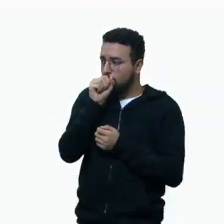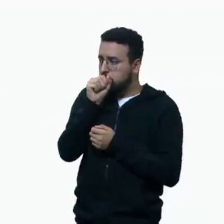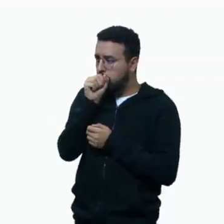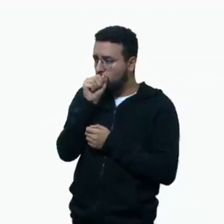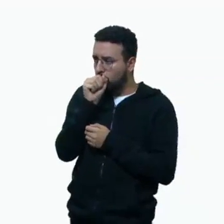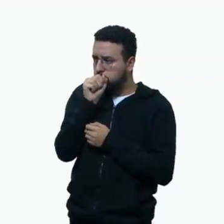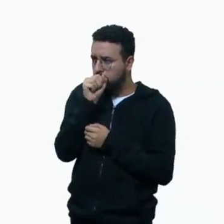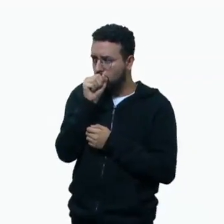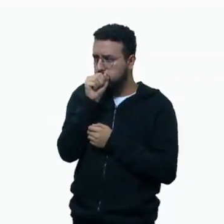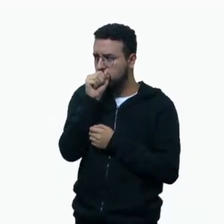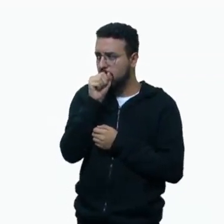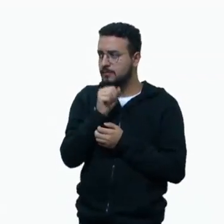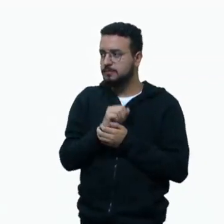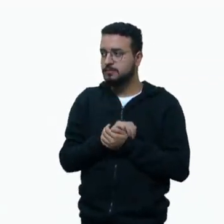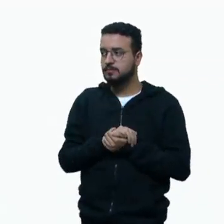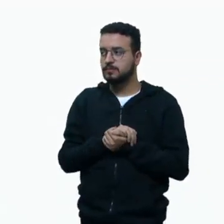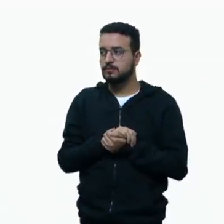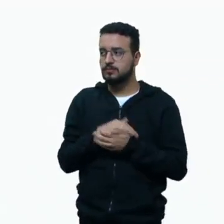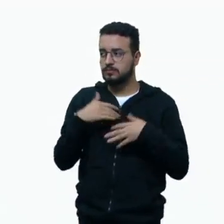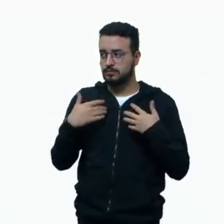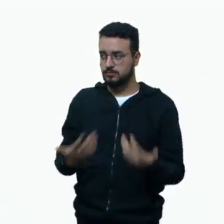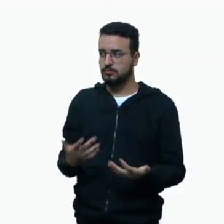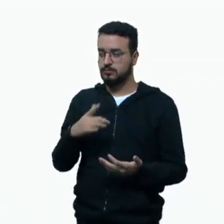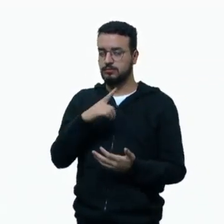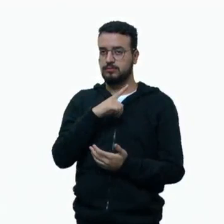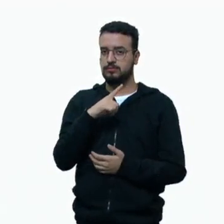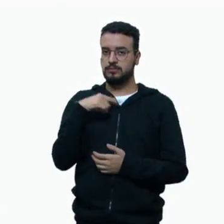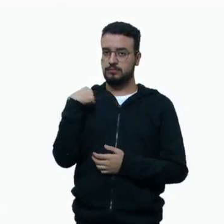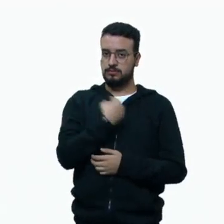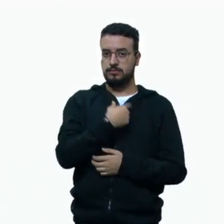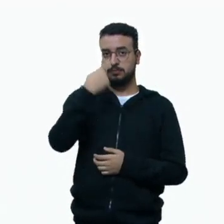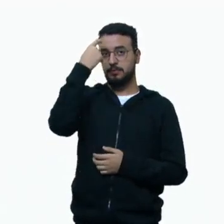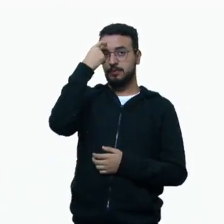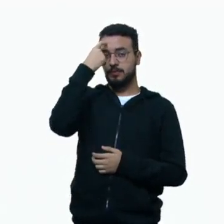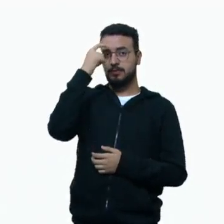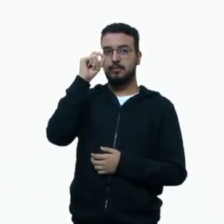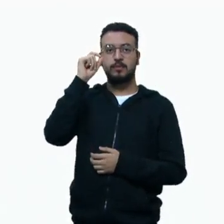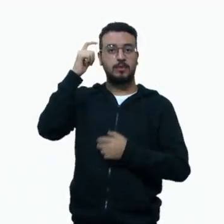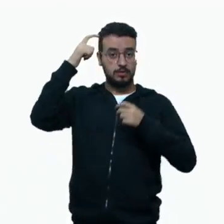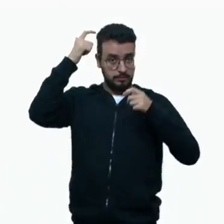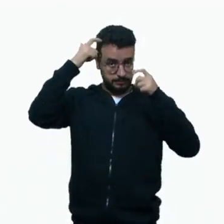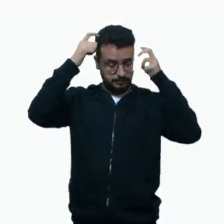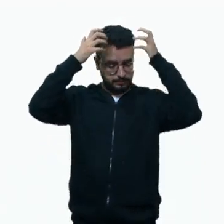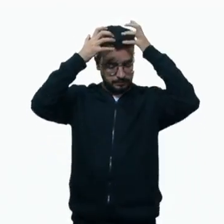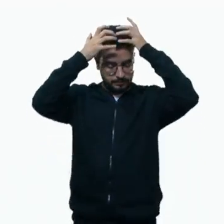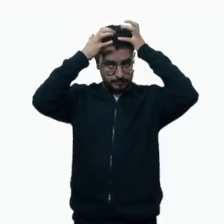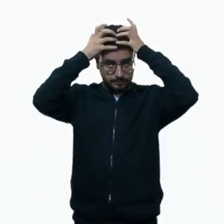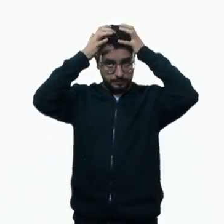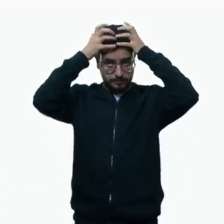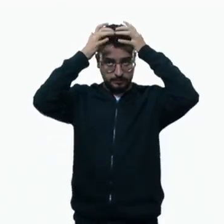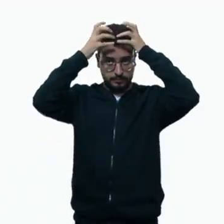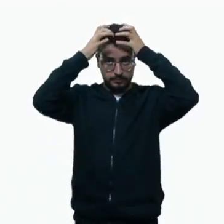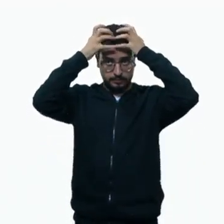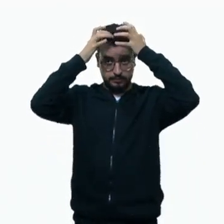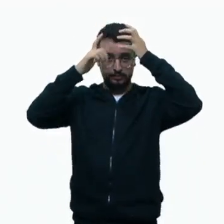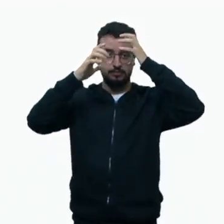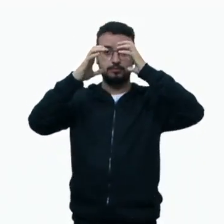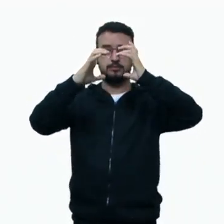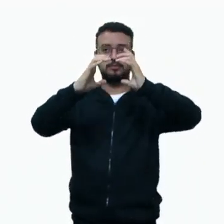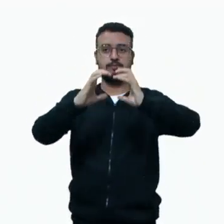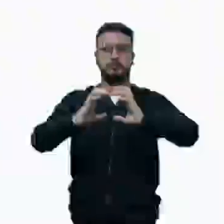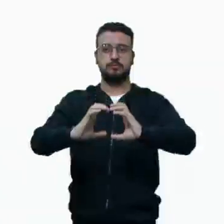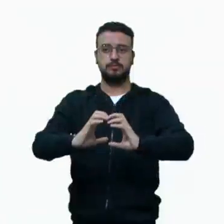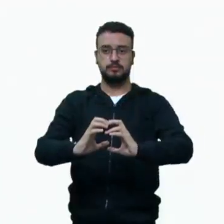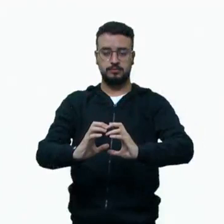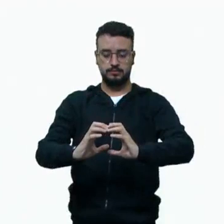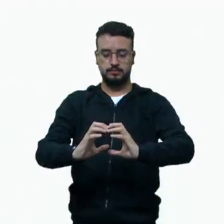Bom, então, quando a gente pensa no cérebro, nós temos dois hemisférios. O